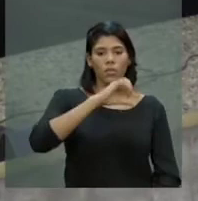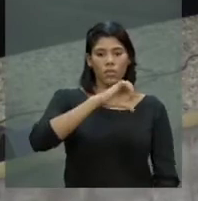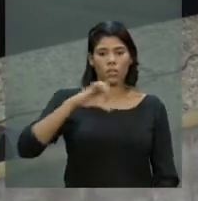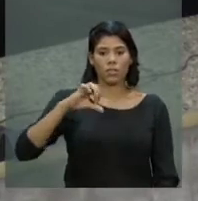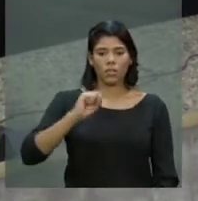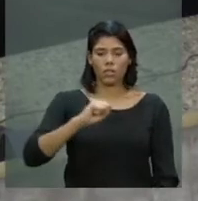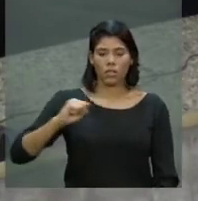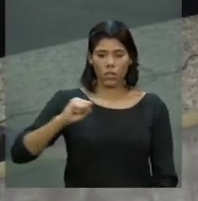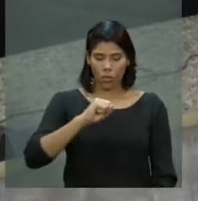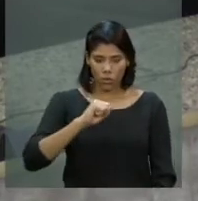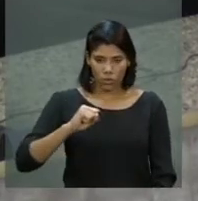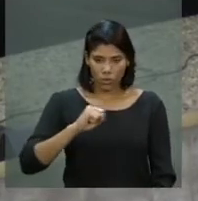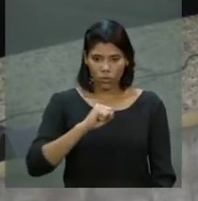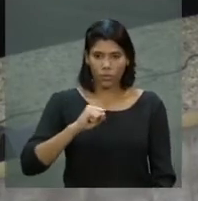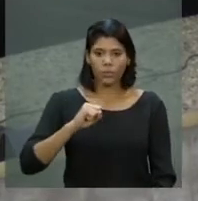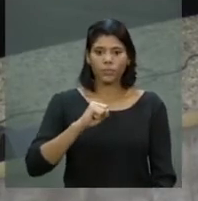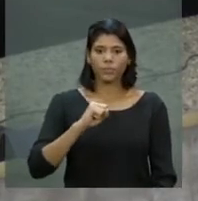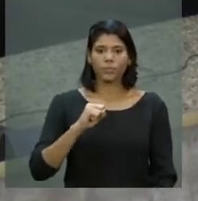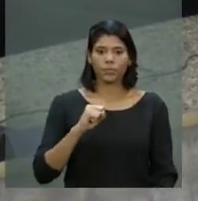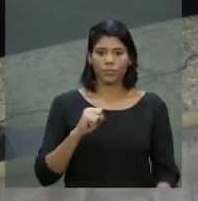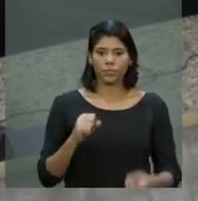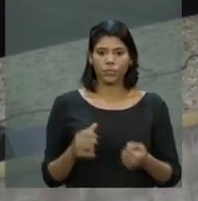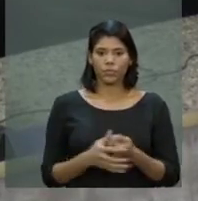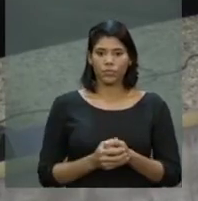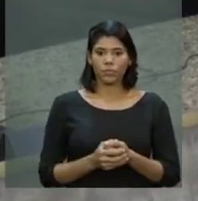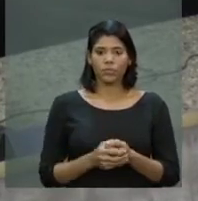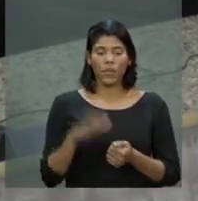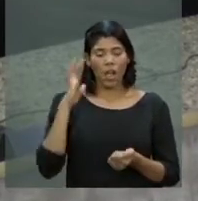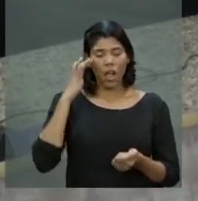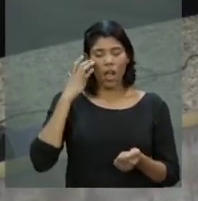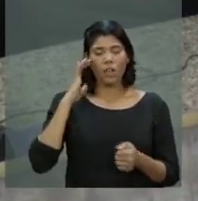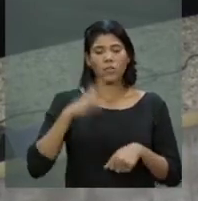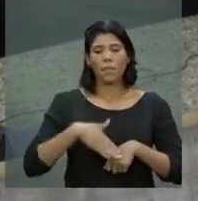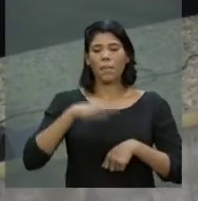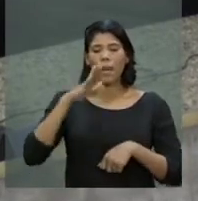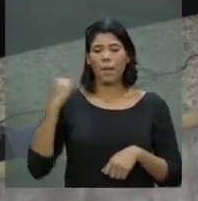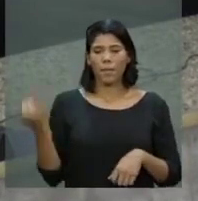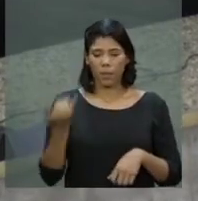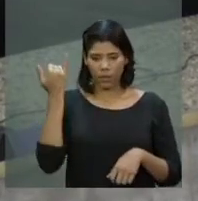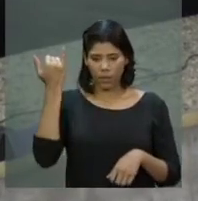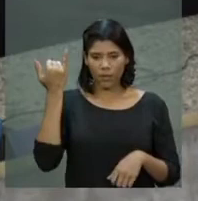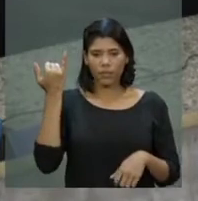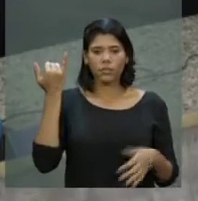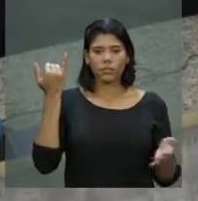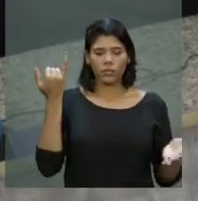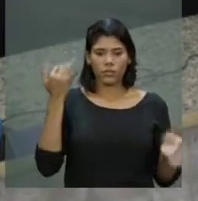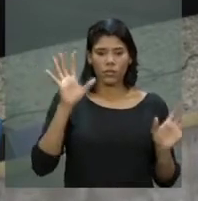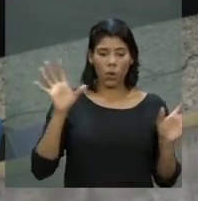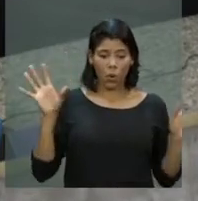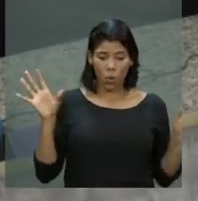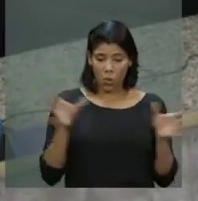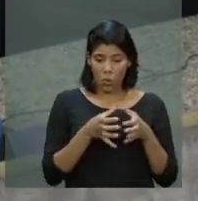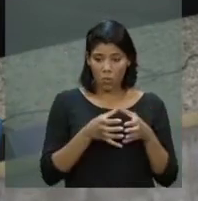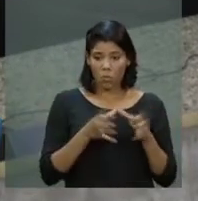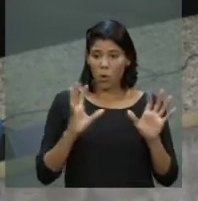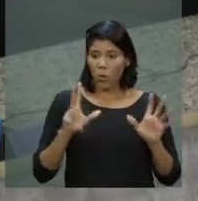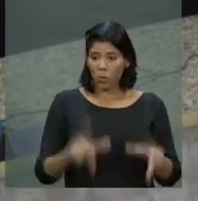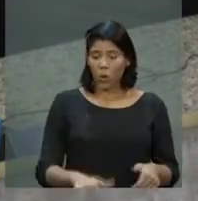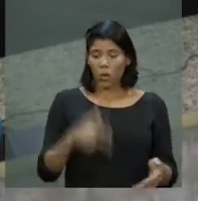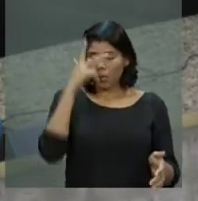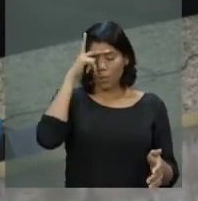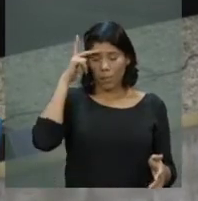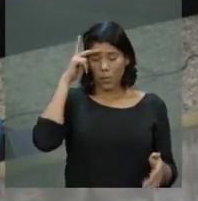necessidade de reafirmação dos preceitos democráticos. Eu acho que isso envolve todos que sonham e